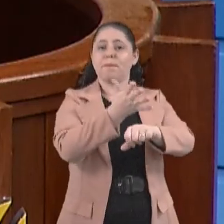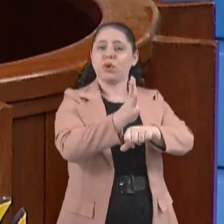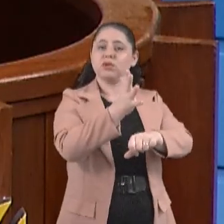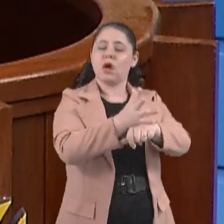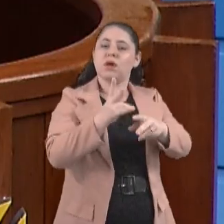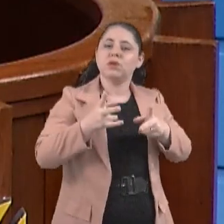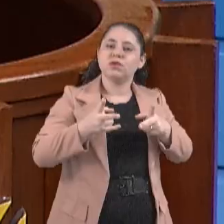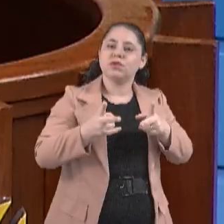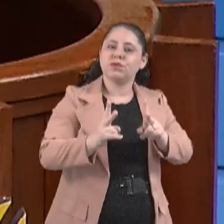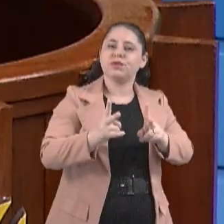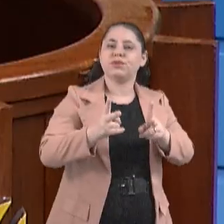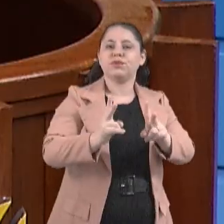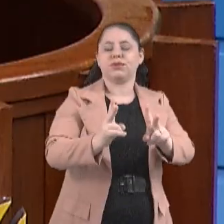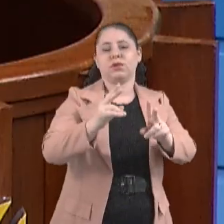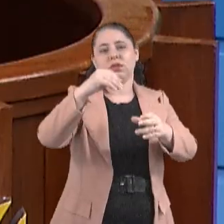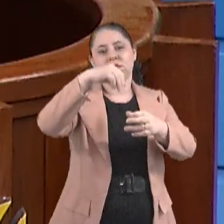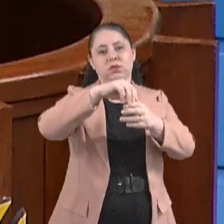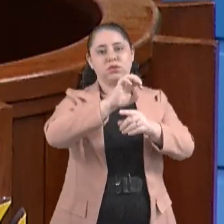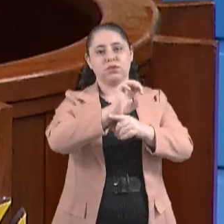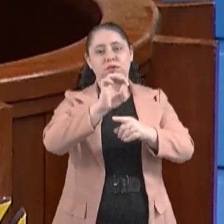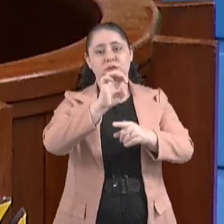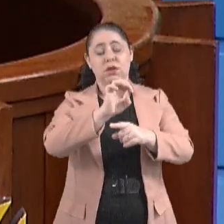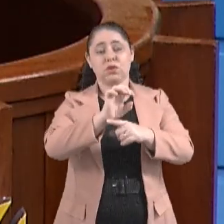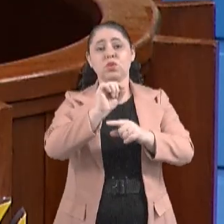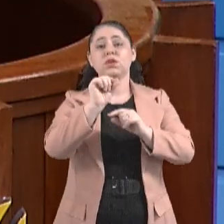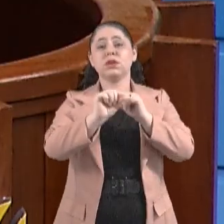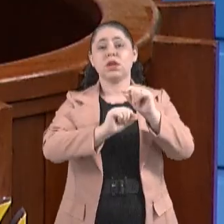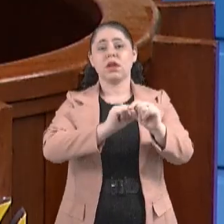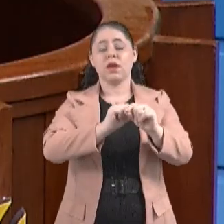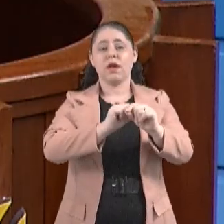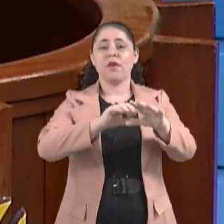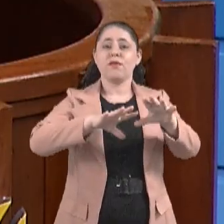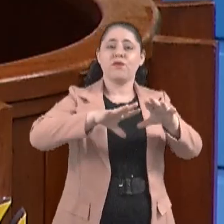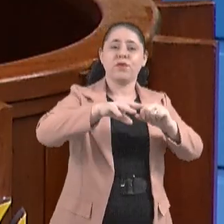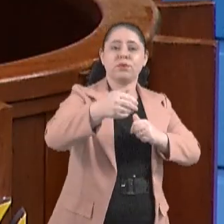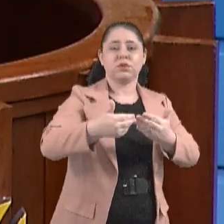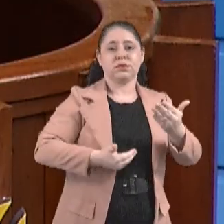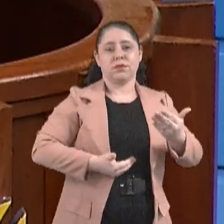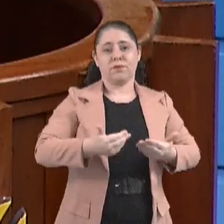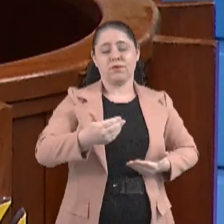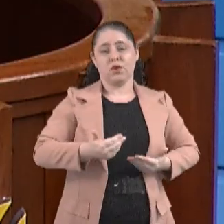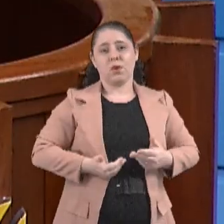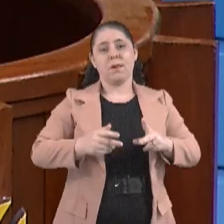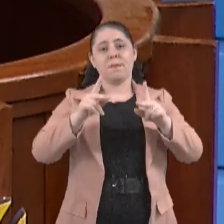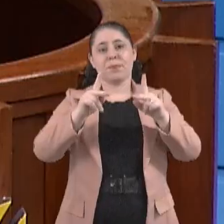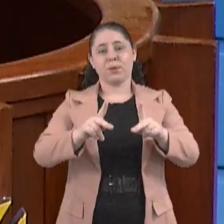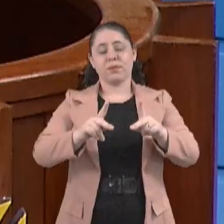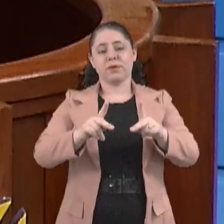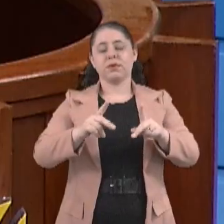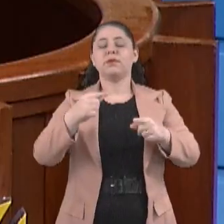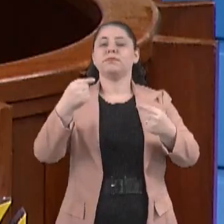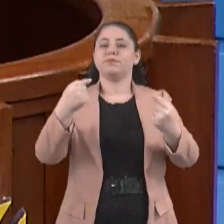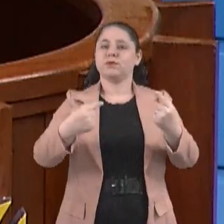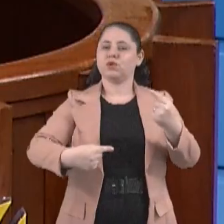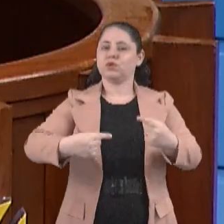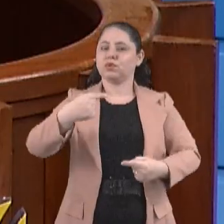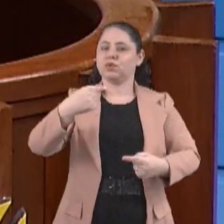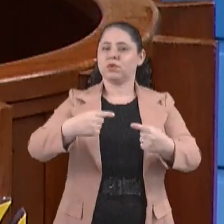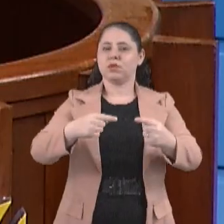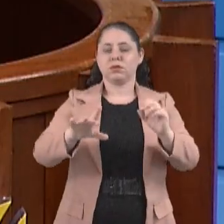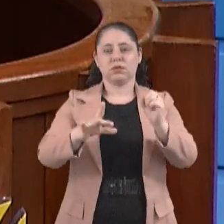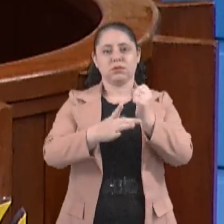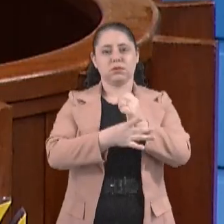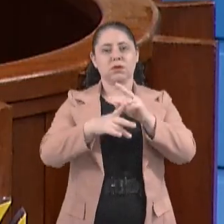capacitação continuada no Estado, para que o Estado formasse servidores públicos. É preciso discutir com a